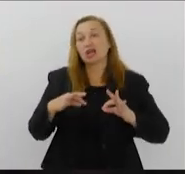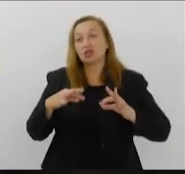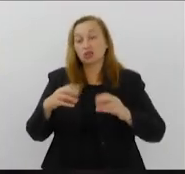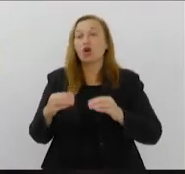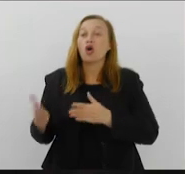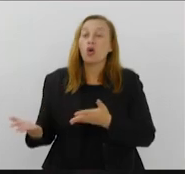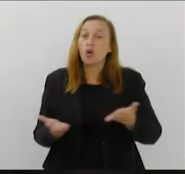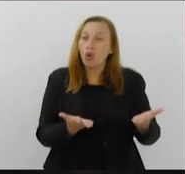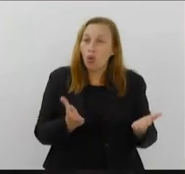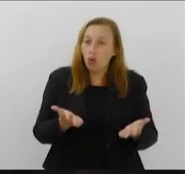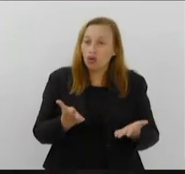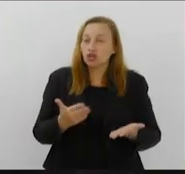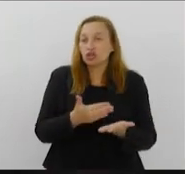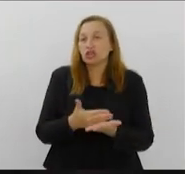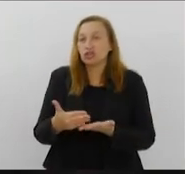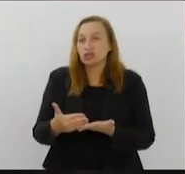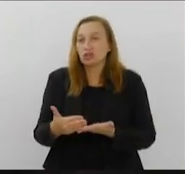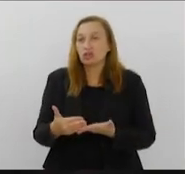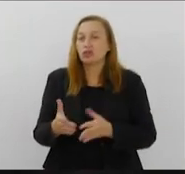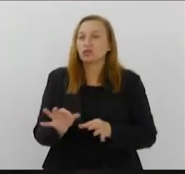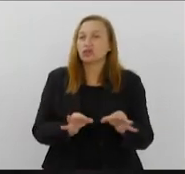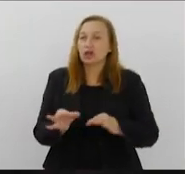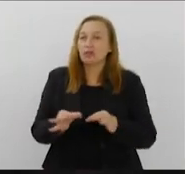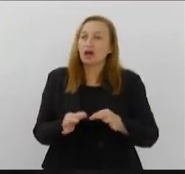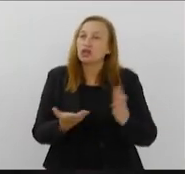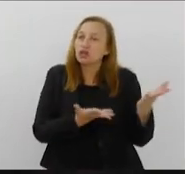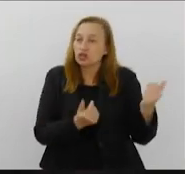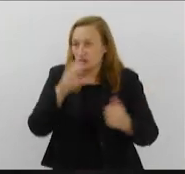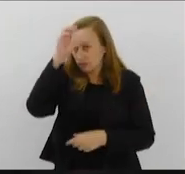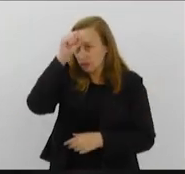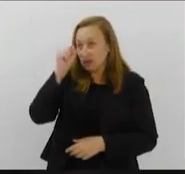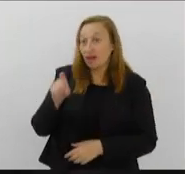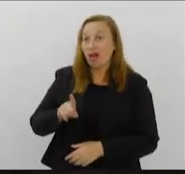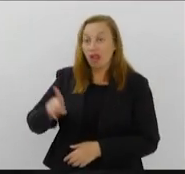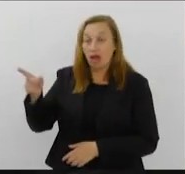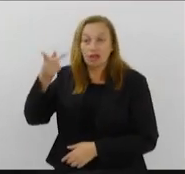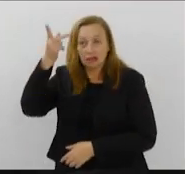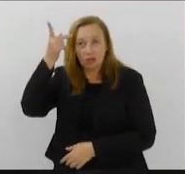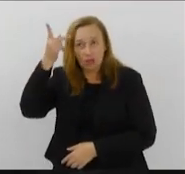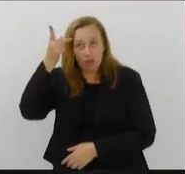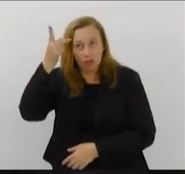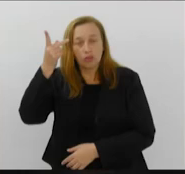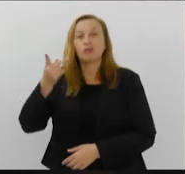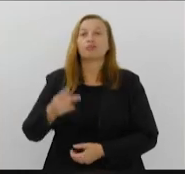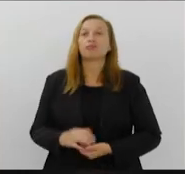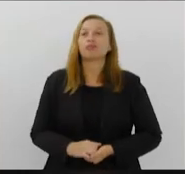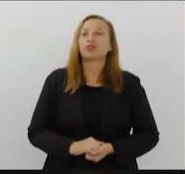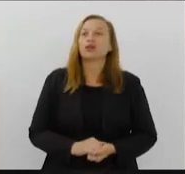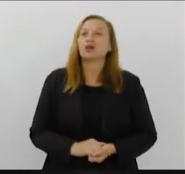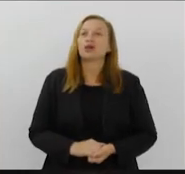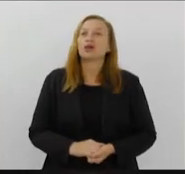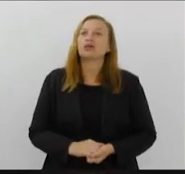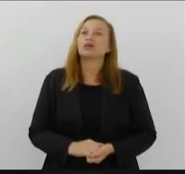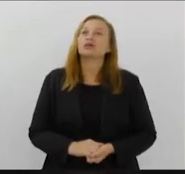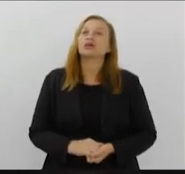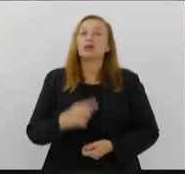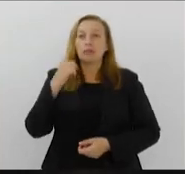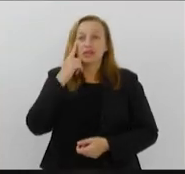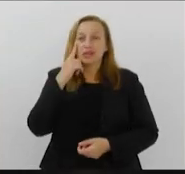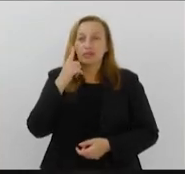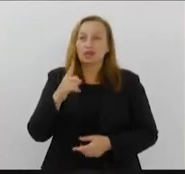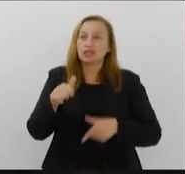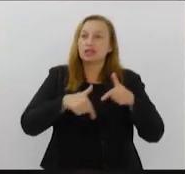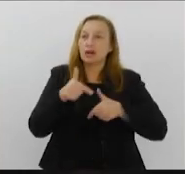hoje, a gente começou a operação do nosso Jovem Aprendiz lá em São Paulo, né? E a gente tem a perspectiva de trabalhar